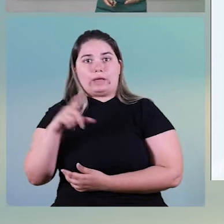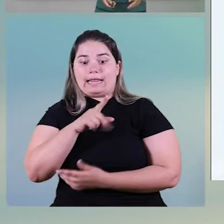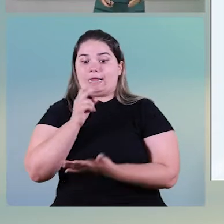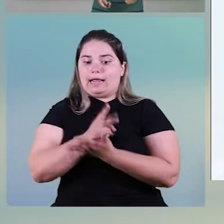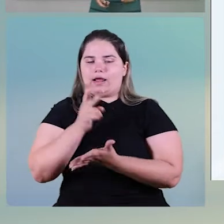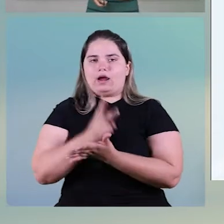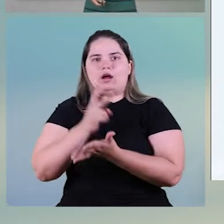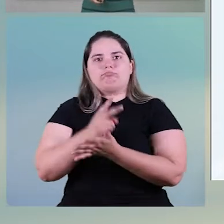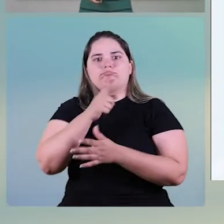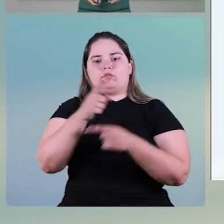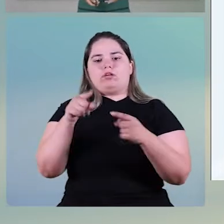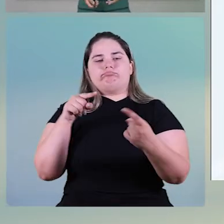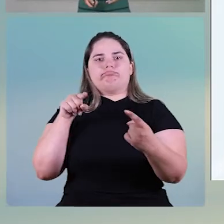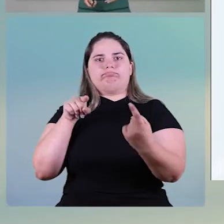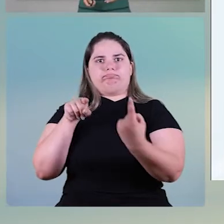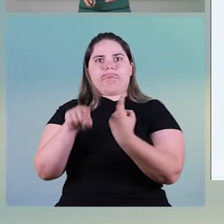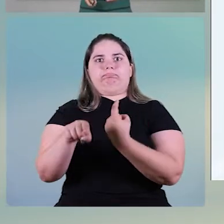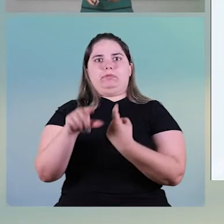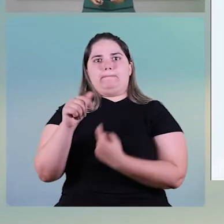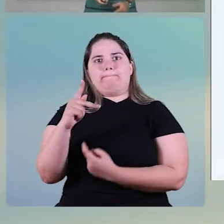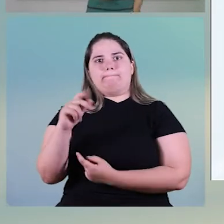à superfície de apoio.